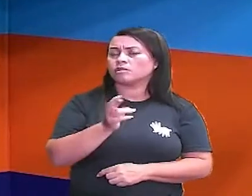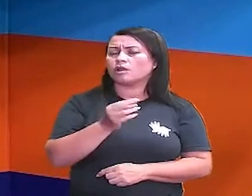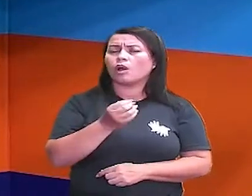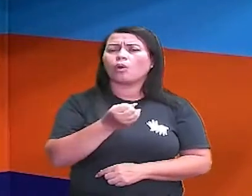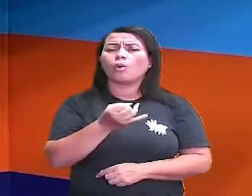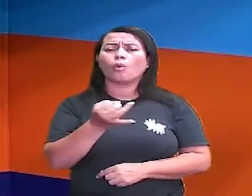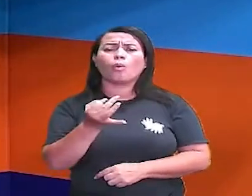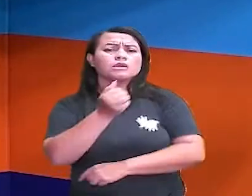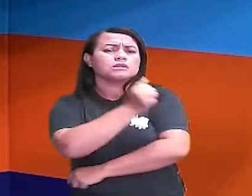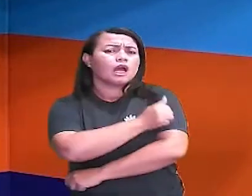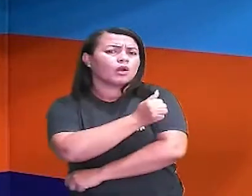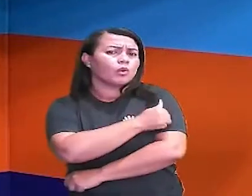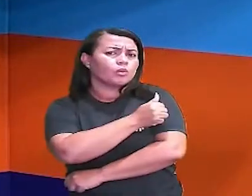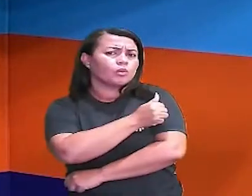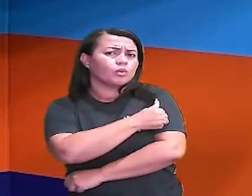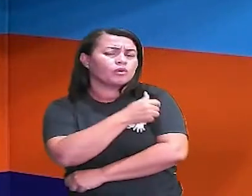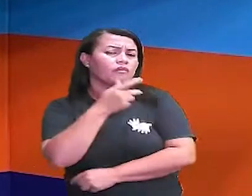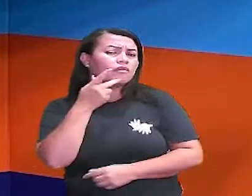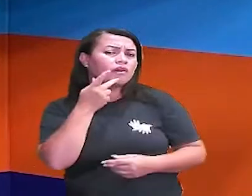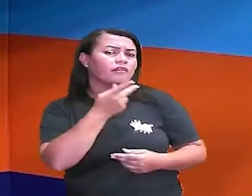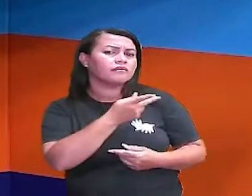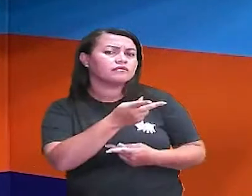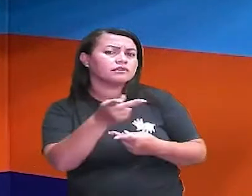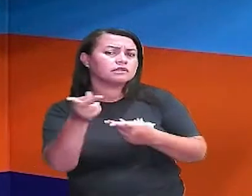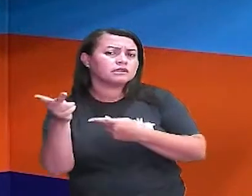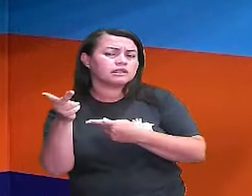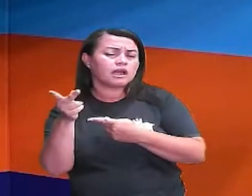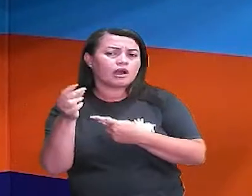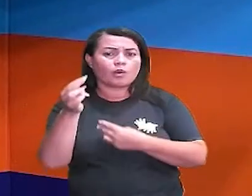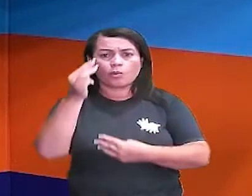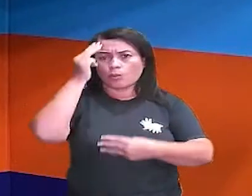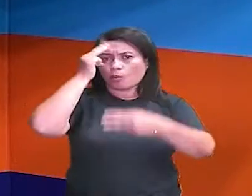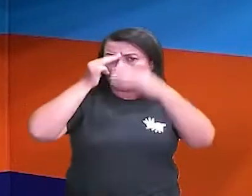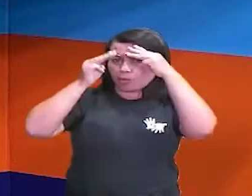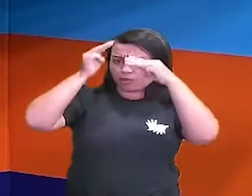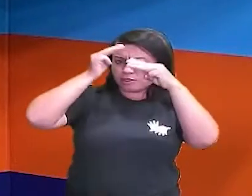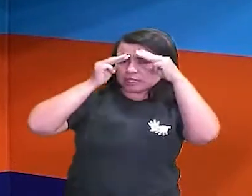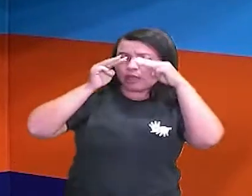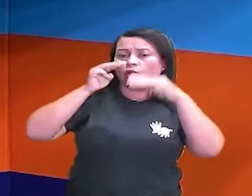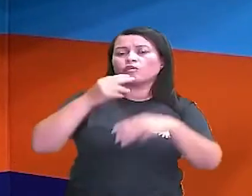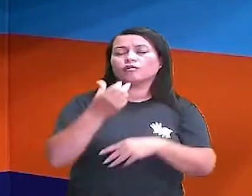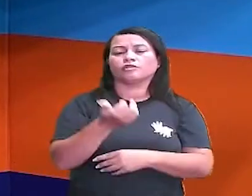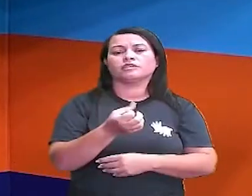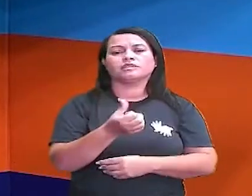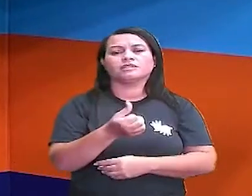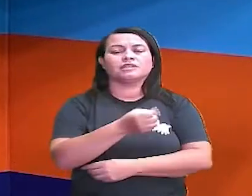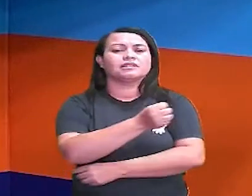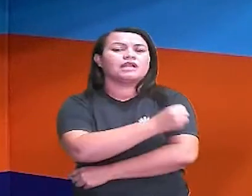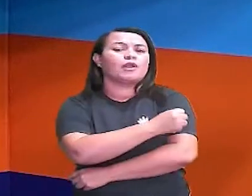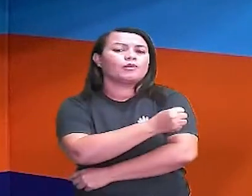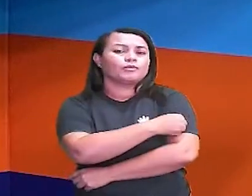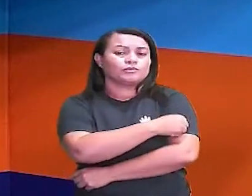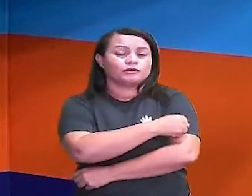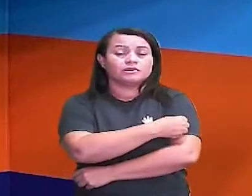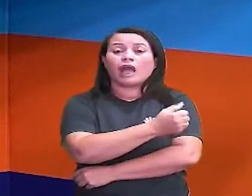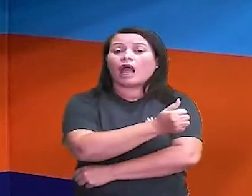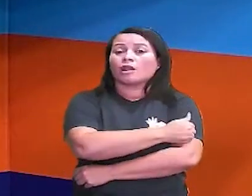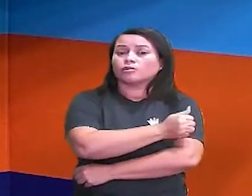alunos foram nessa visita do museu? Foram 16 alunos, tá certo? Se você